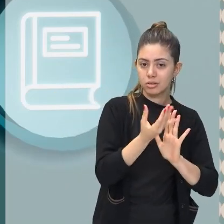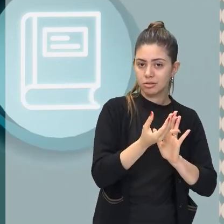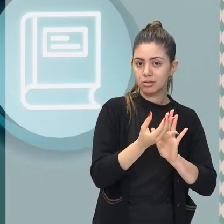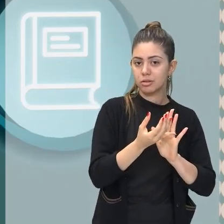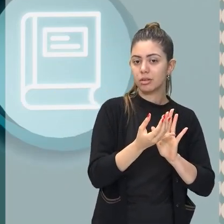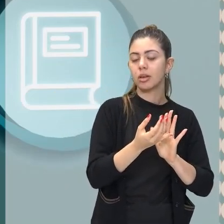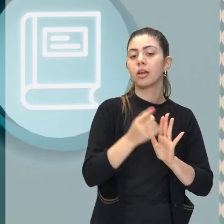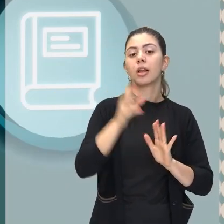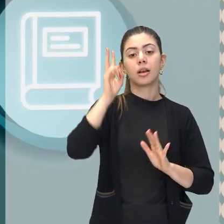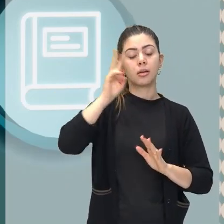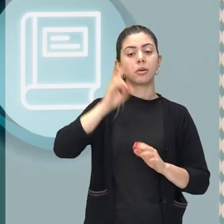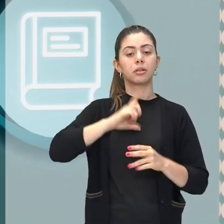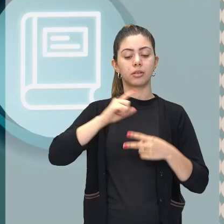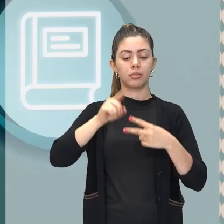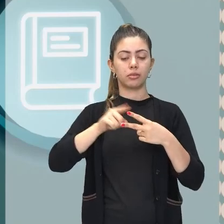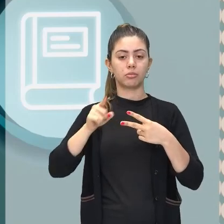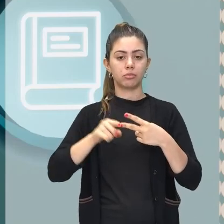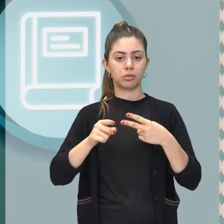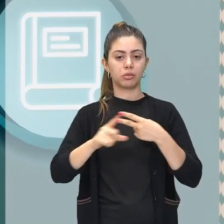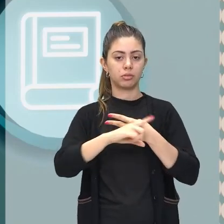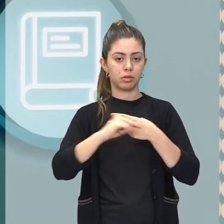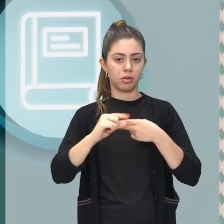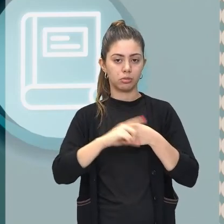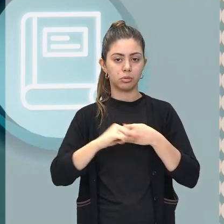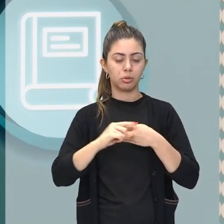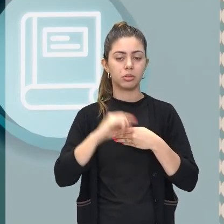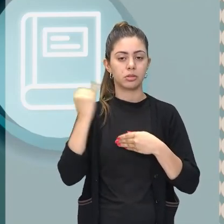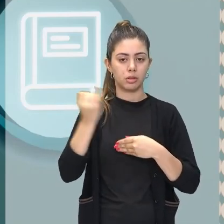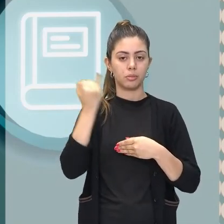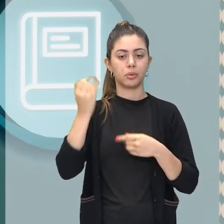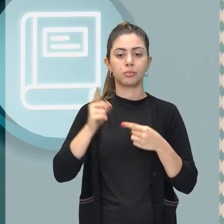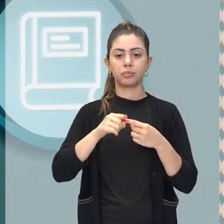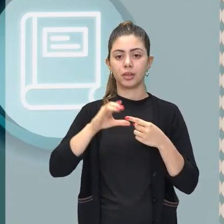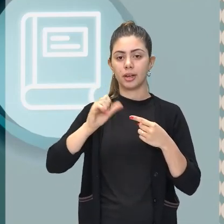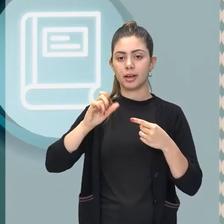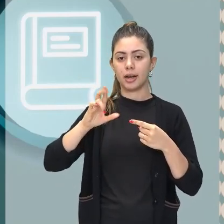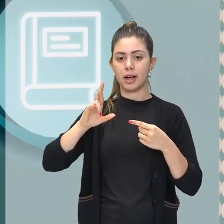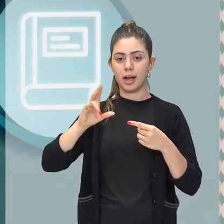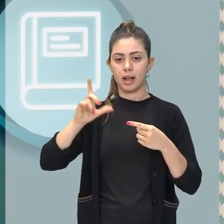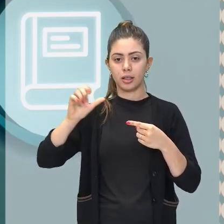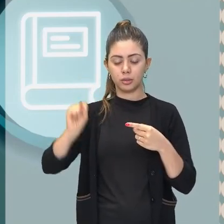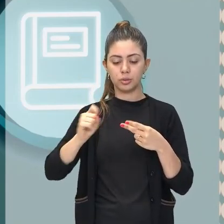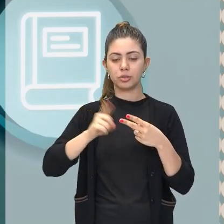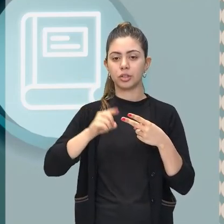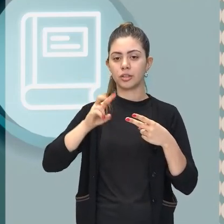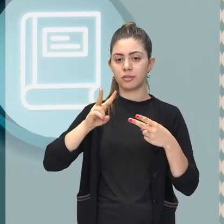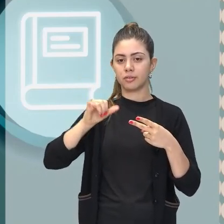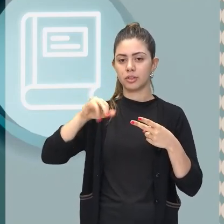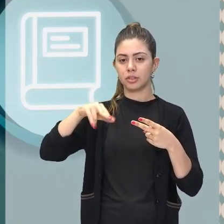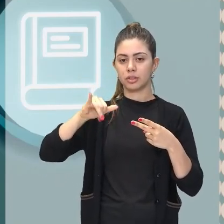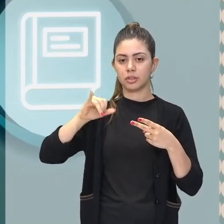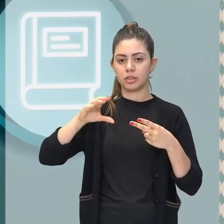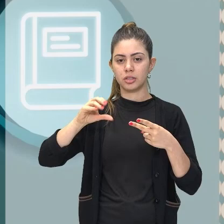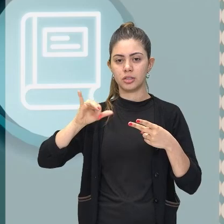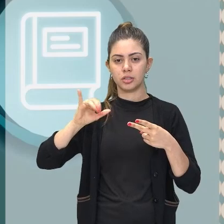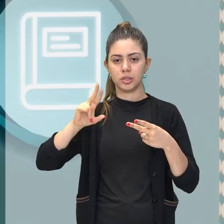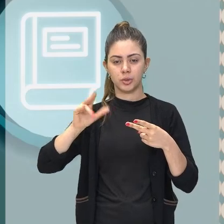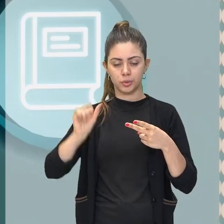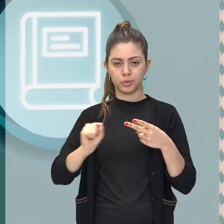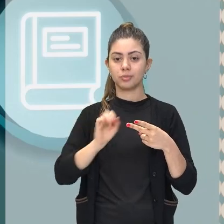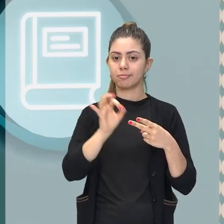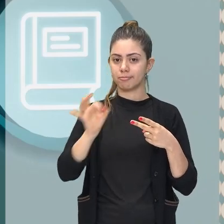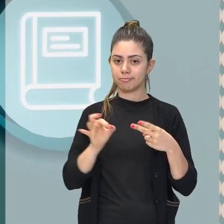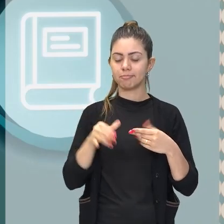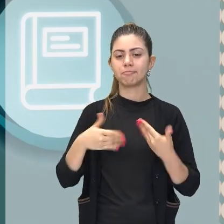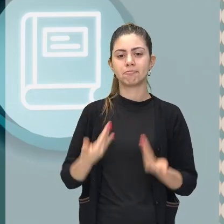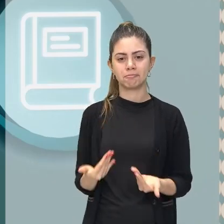de 2 autores que a gente trouxe muito importante, né? Que foi Carlos Drummond e Vinícius de Moraes, tá bom?